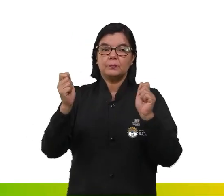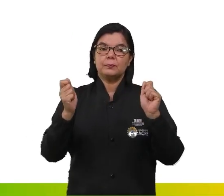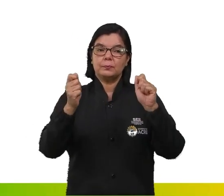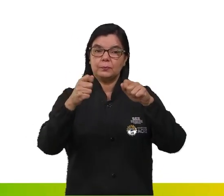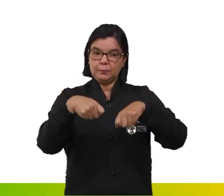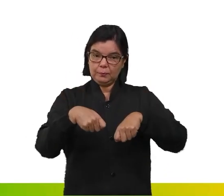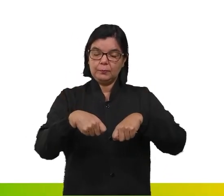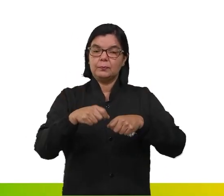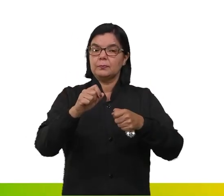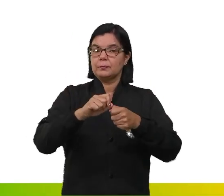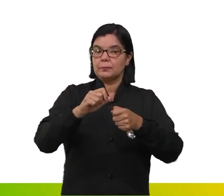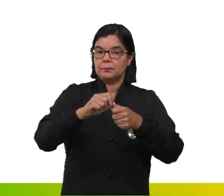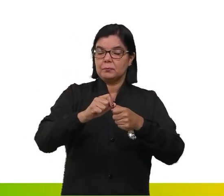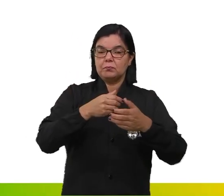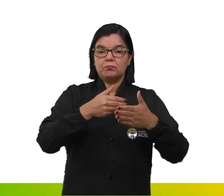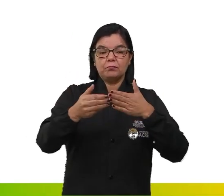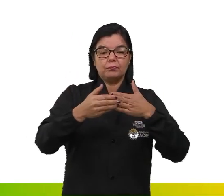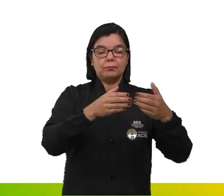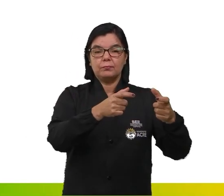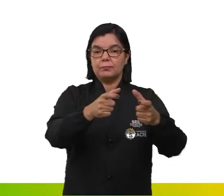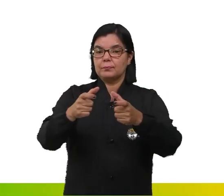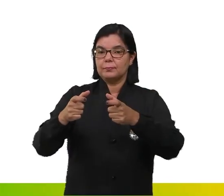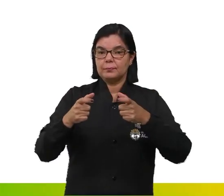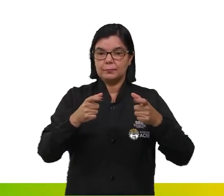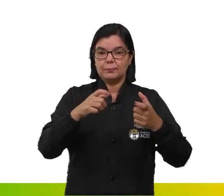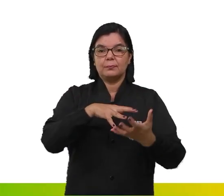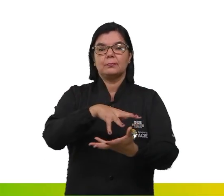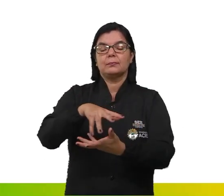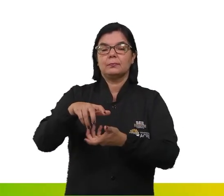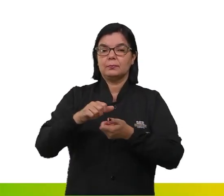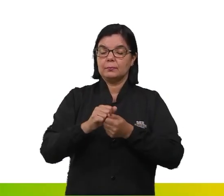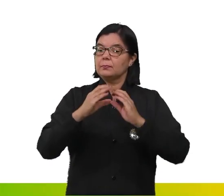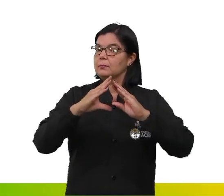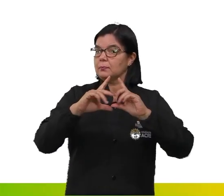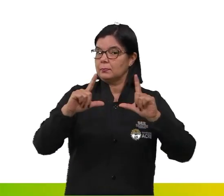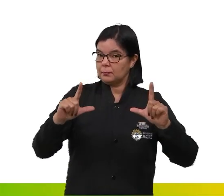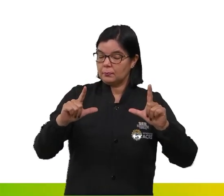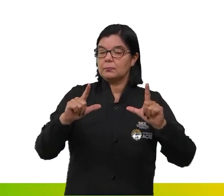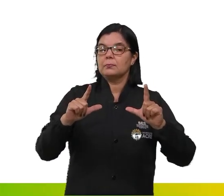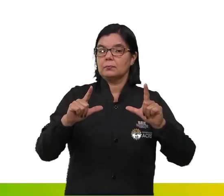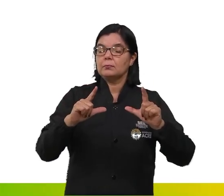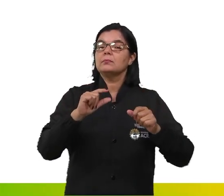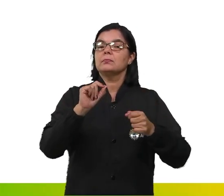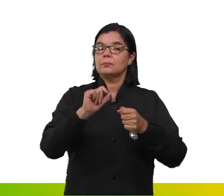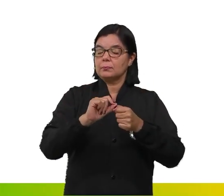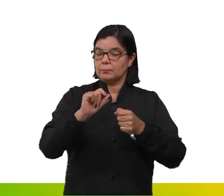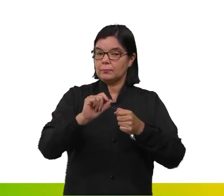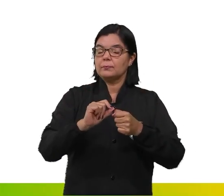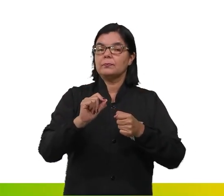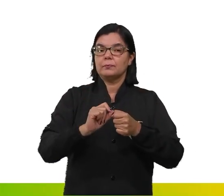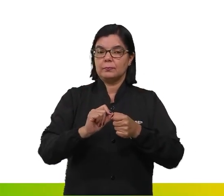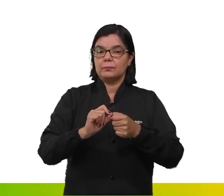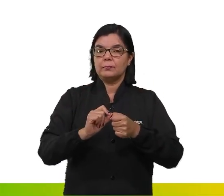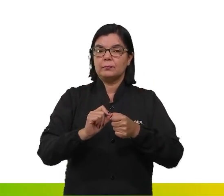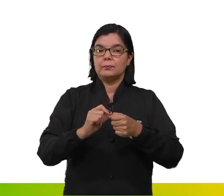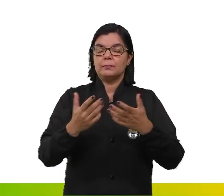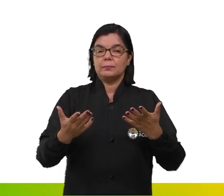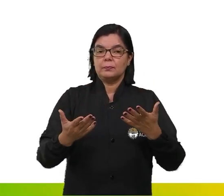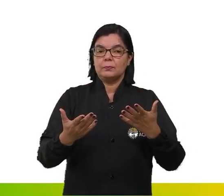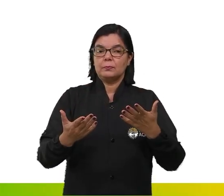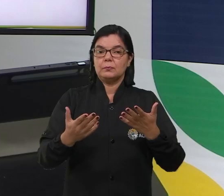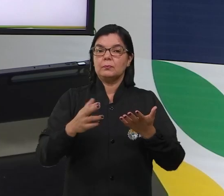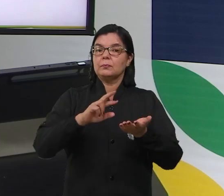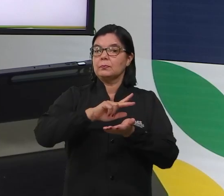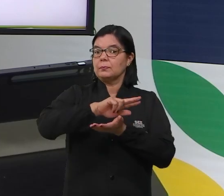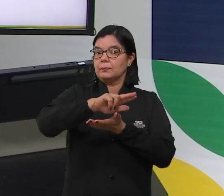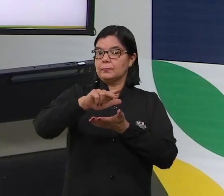ser reproduzida em qualquer lugar do mundo. É claro que ela realmente foi reproduzida em